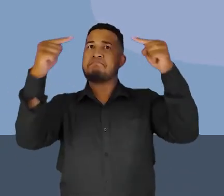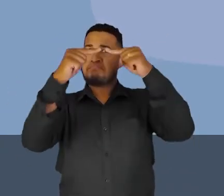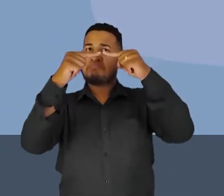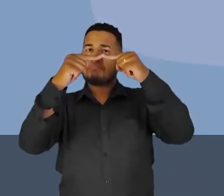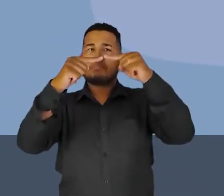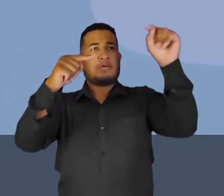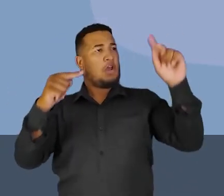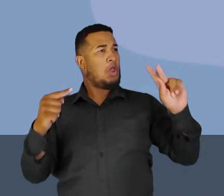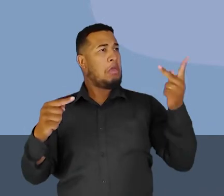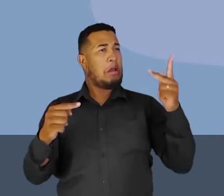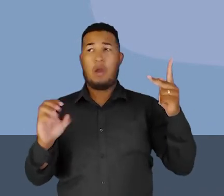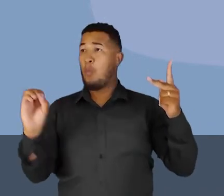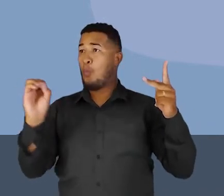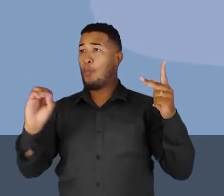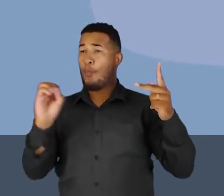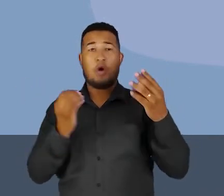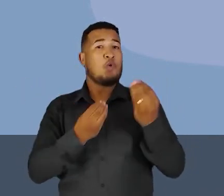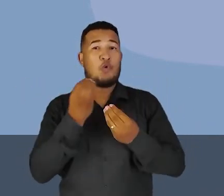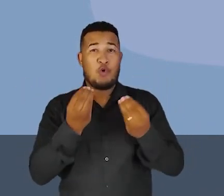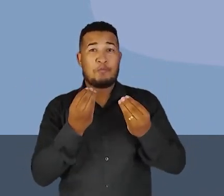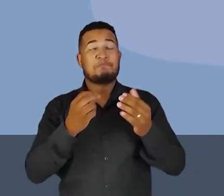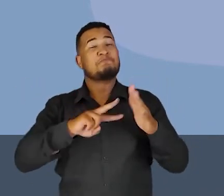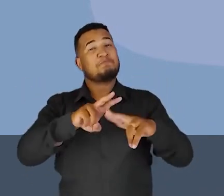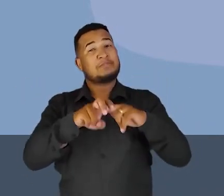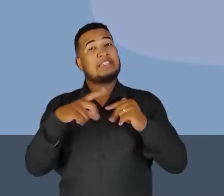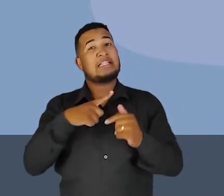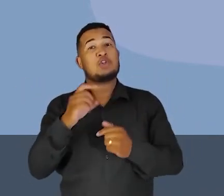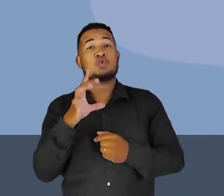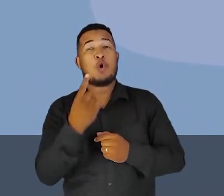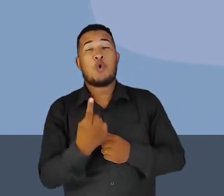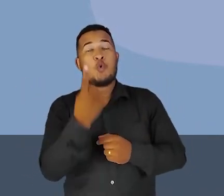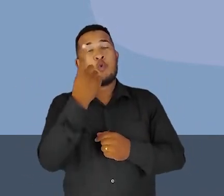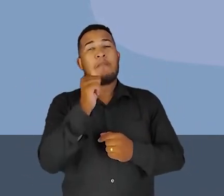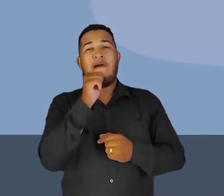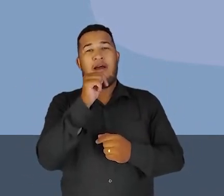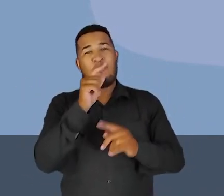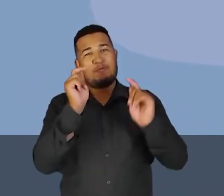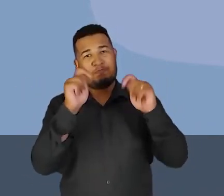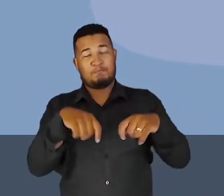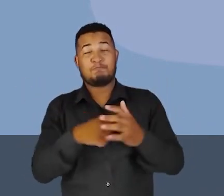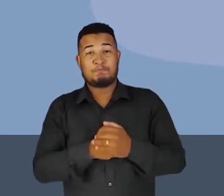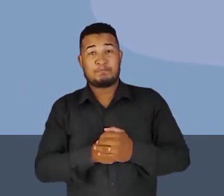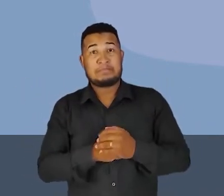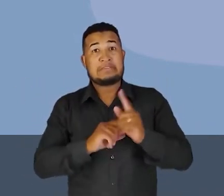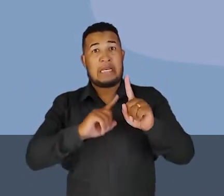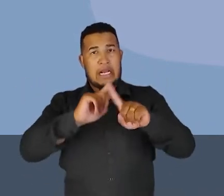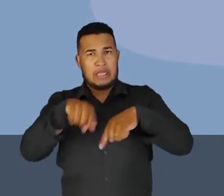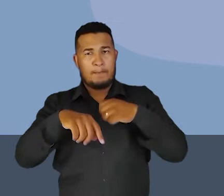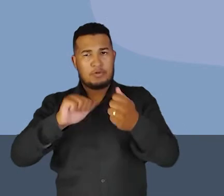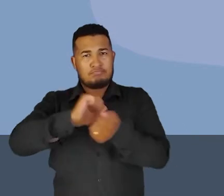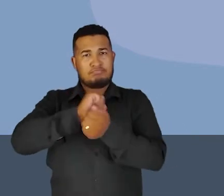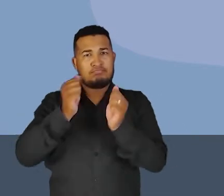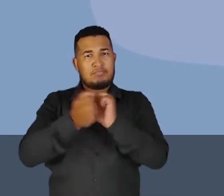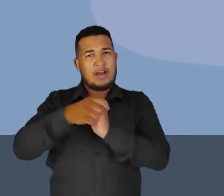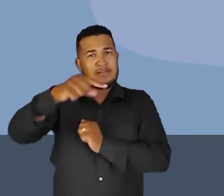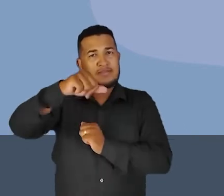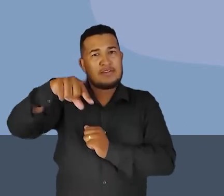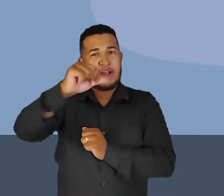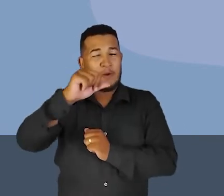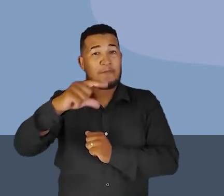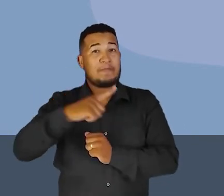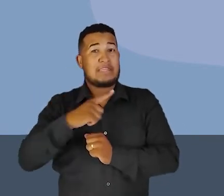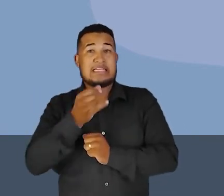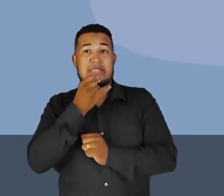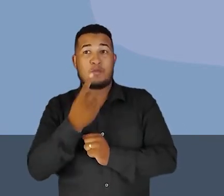uma hidroxila da base, eu vou ter a formação de apenas uma molécula de água. E na hora de formar o sal, a gente vai ter